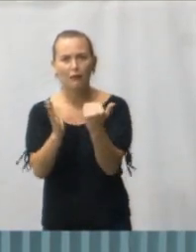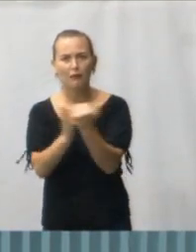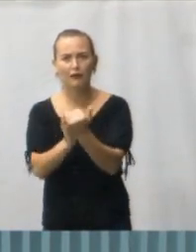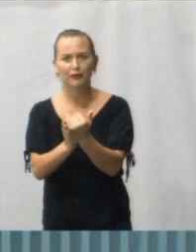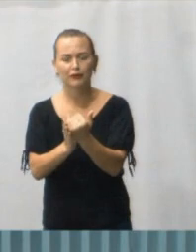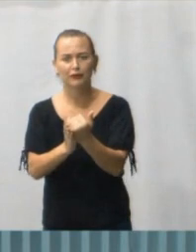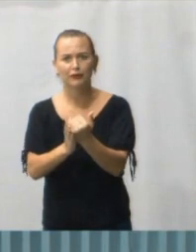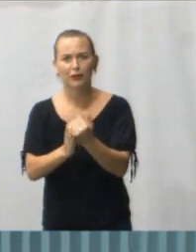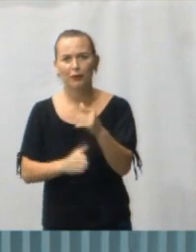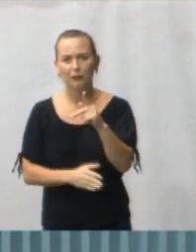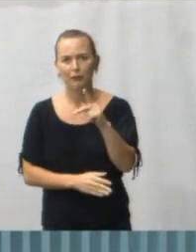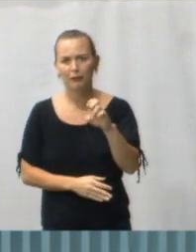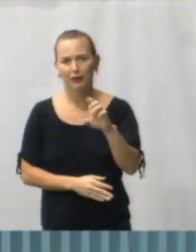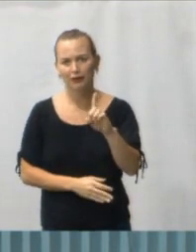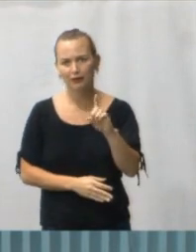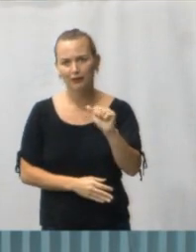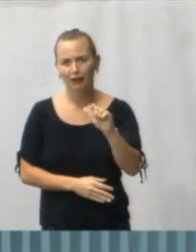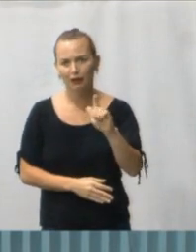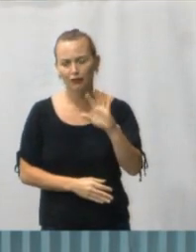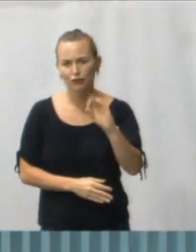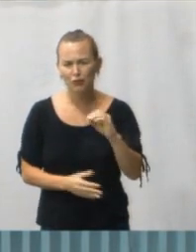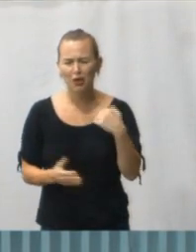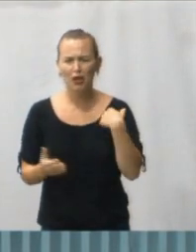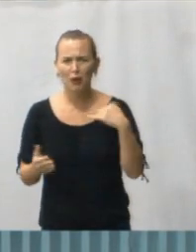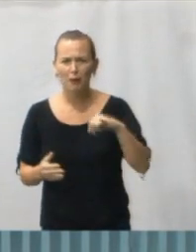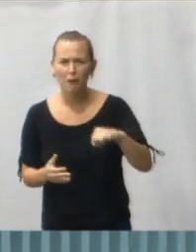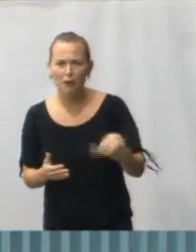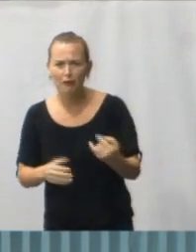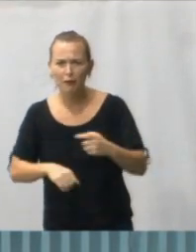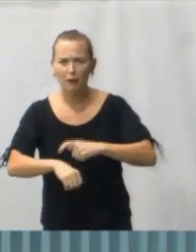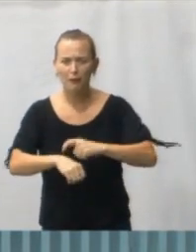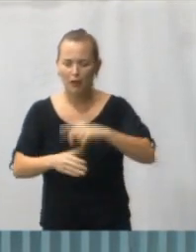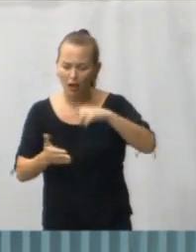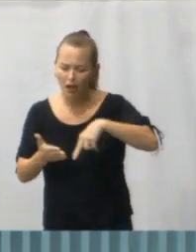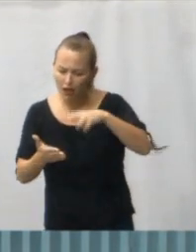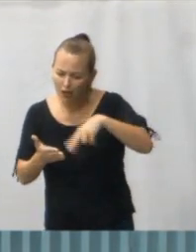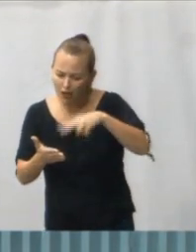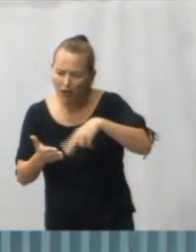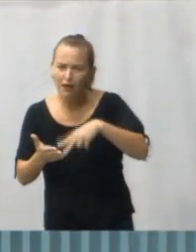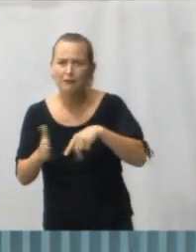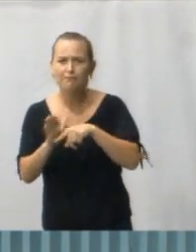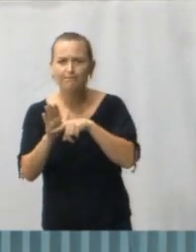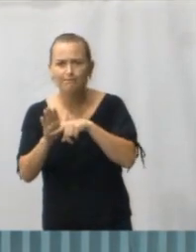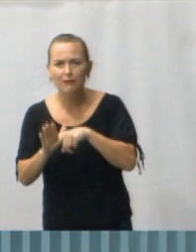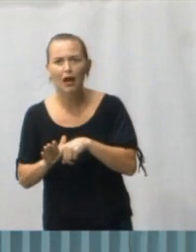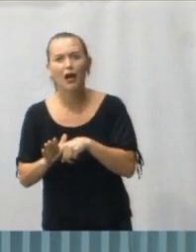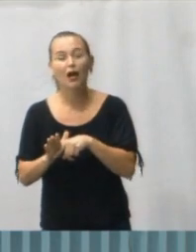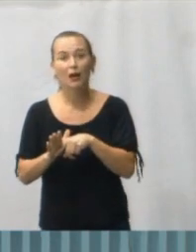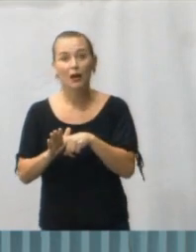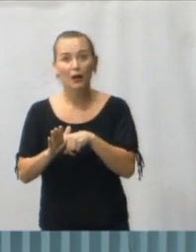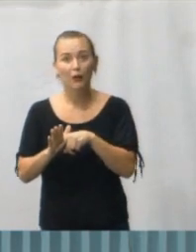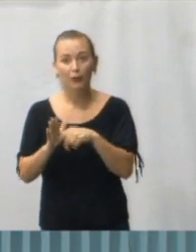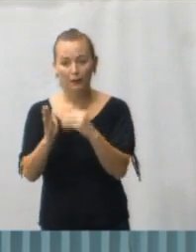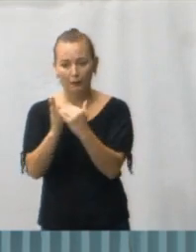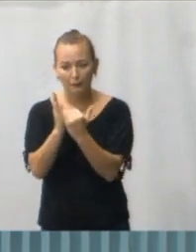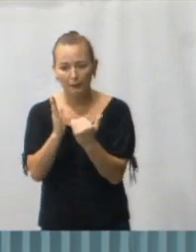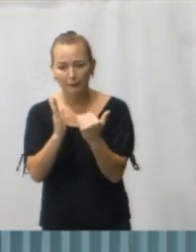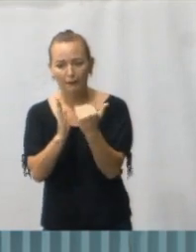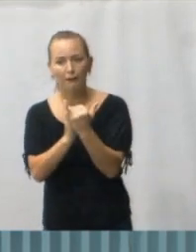ler bastante, para estudar, e o reajuste deveria ter sido feito em julho, né? Pode prosseguir.